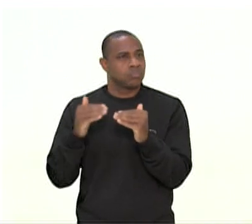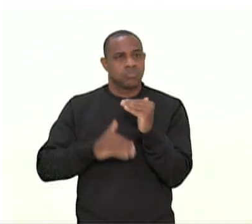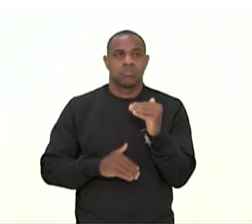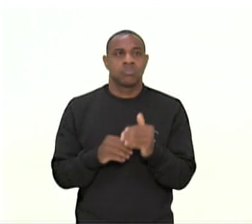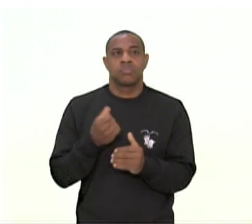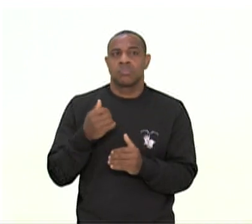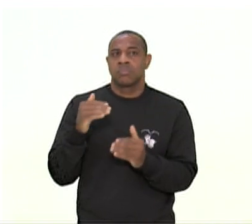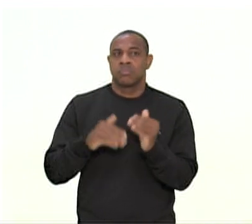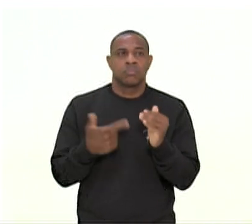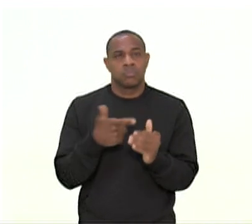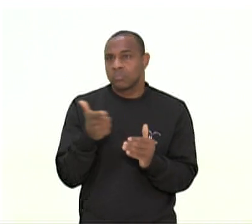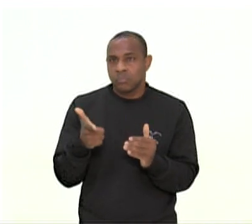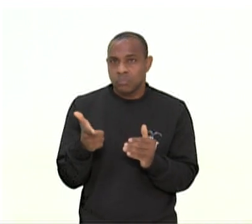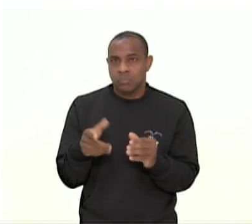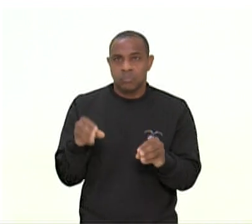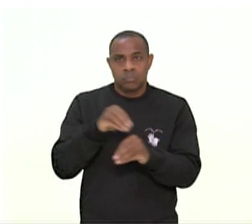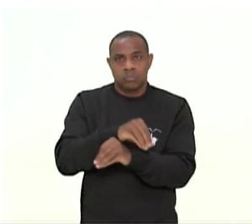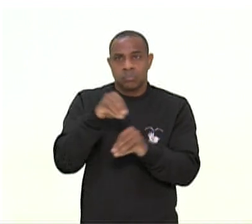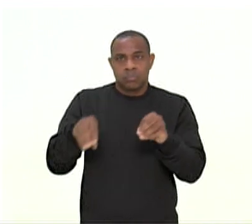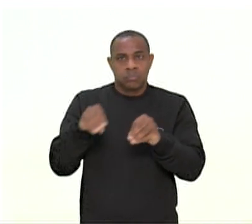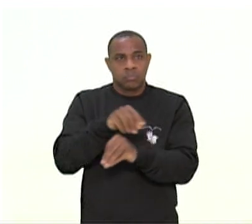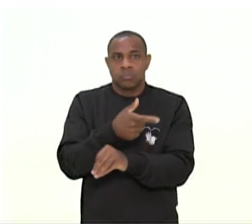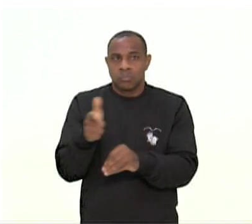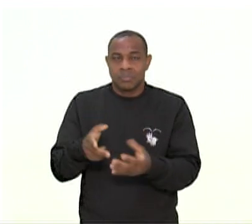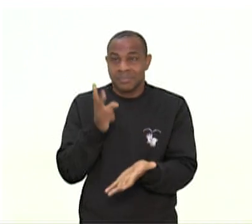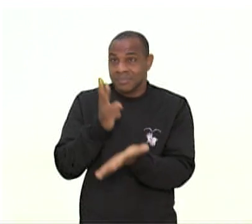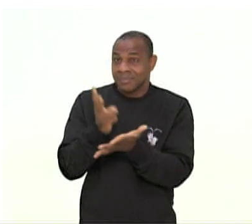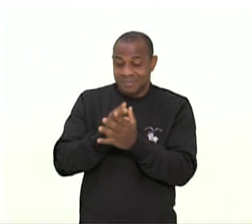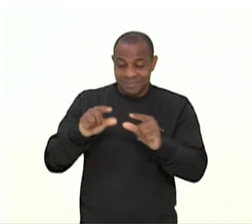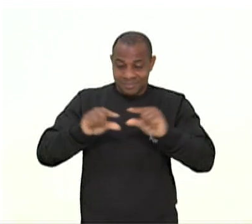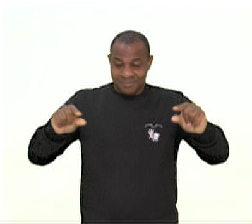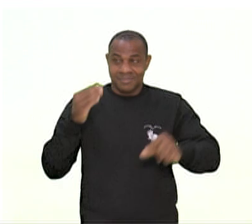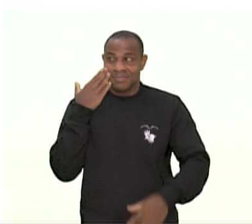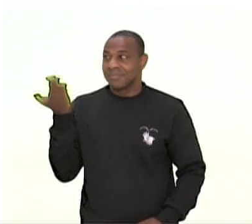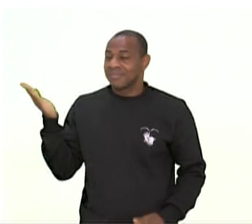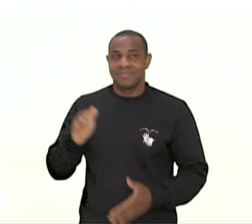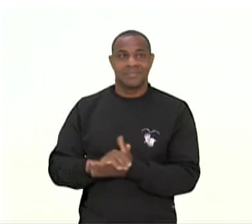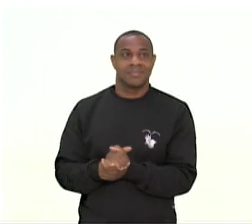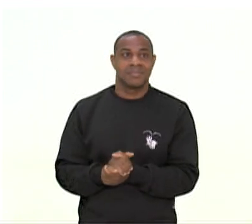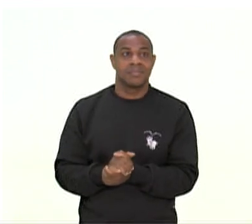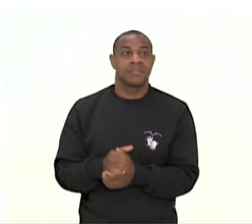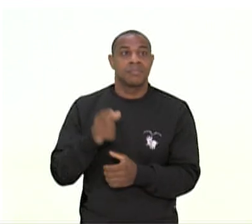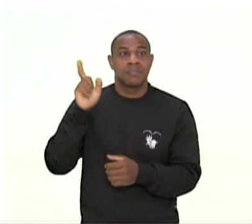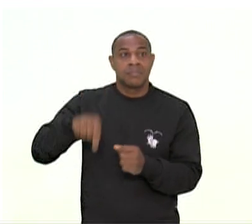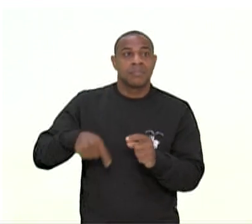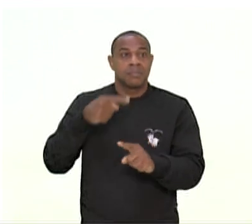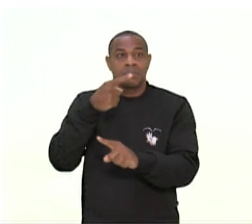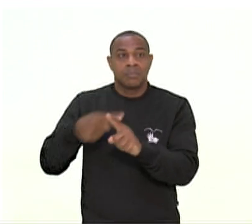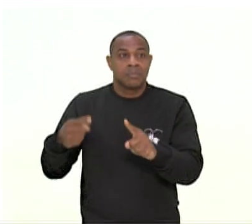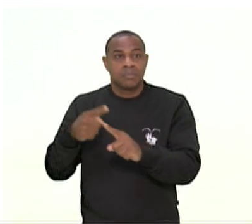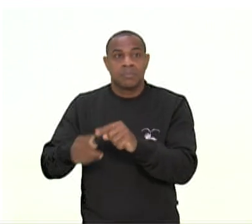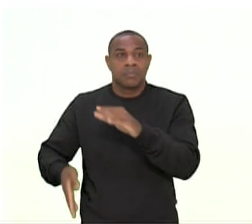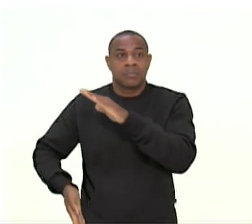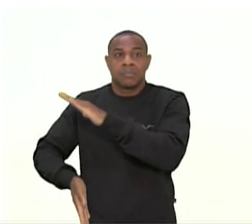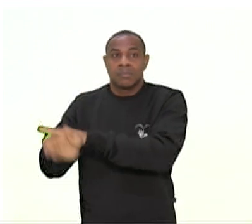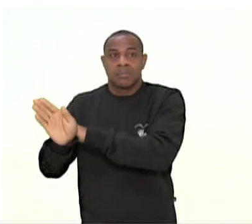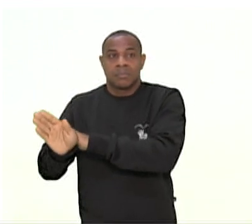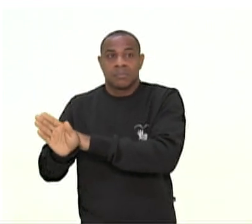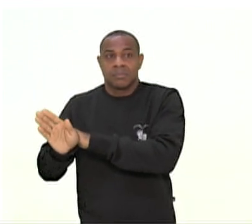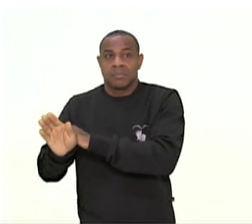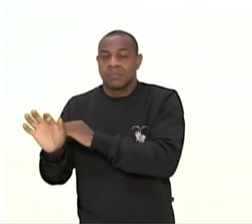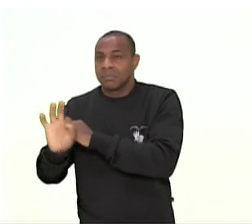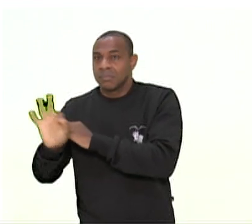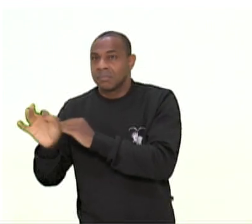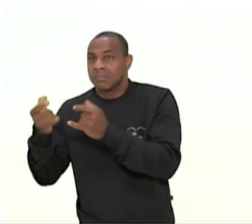não é acompanhada do artigo. Mesma frase, agora sem o artigo. Perceba, é proibido entrar sem